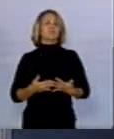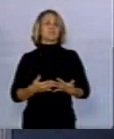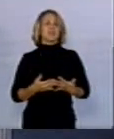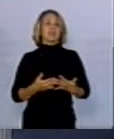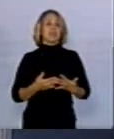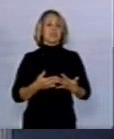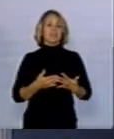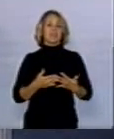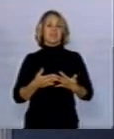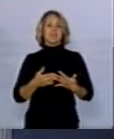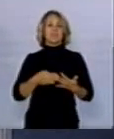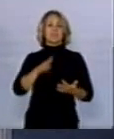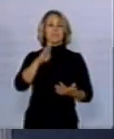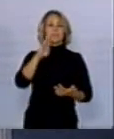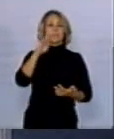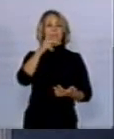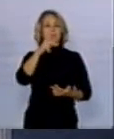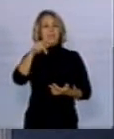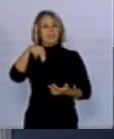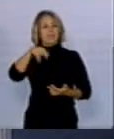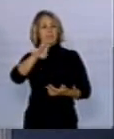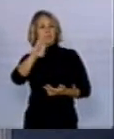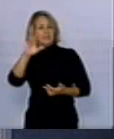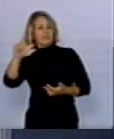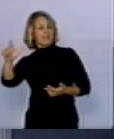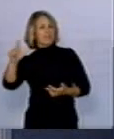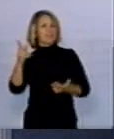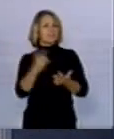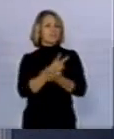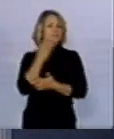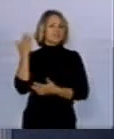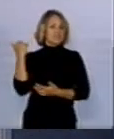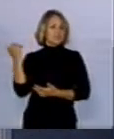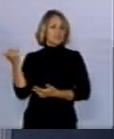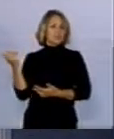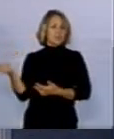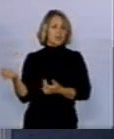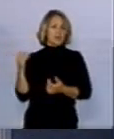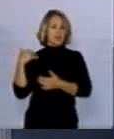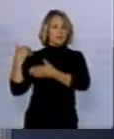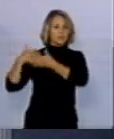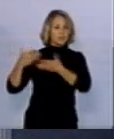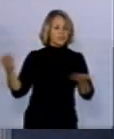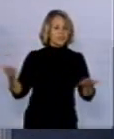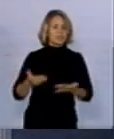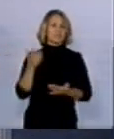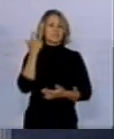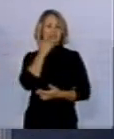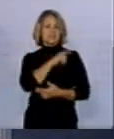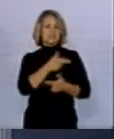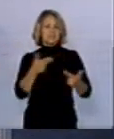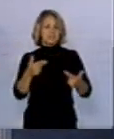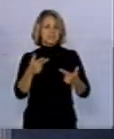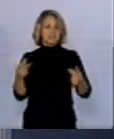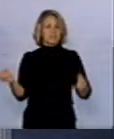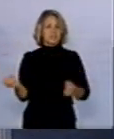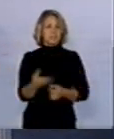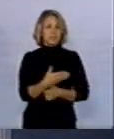tributário do PNBL, publicado recentemente, que traz benefícios tributários na construção de redes que suportam a banda